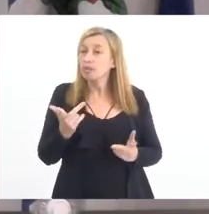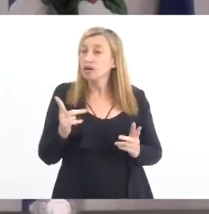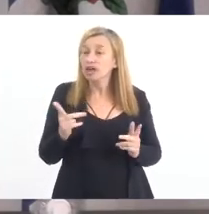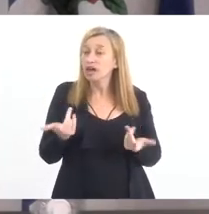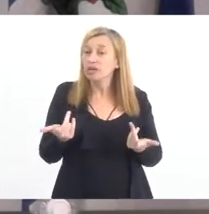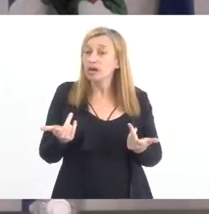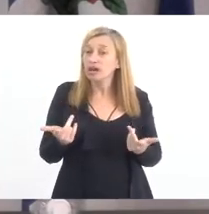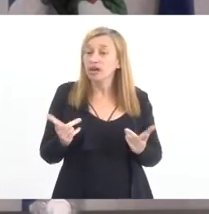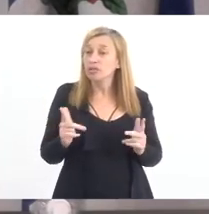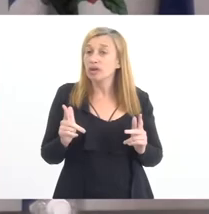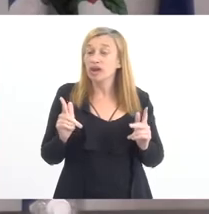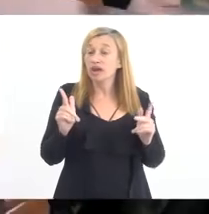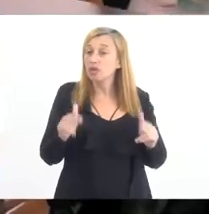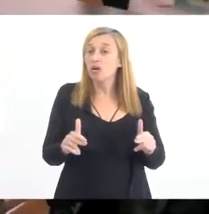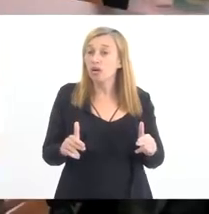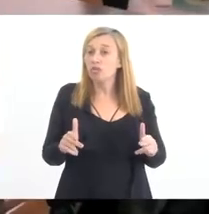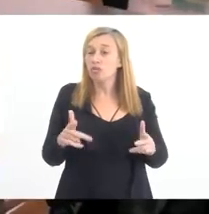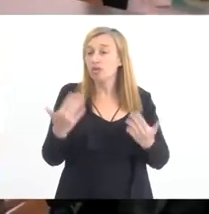mesma.